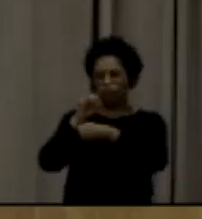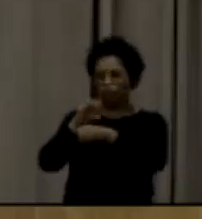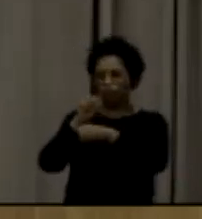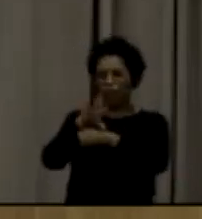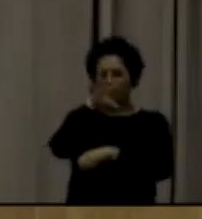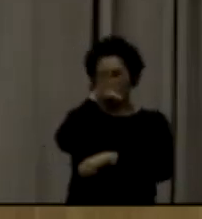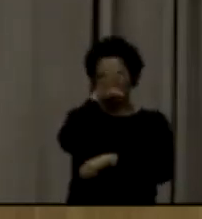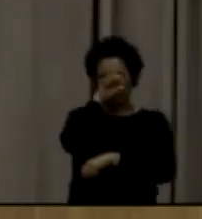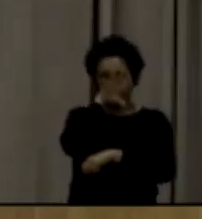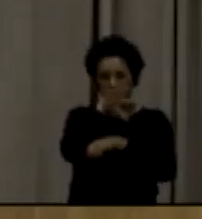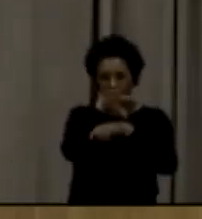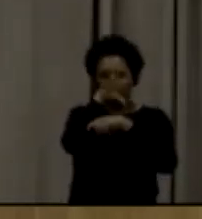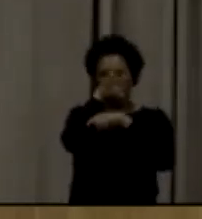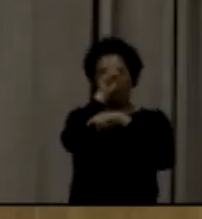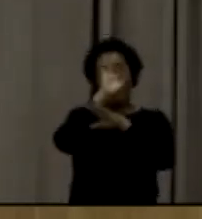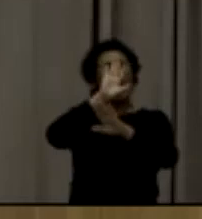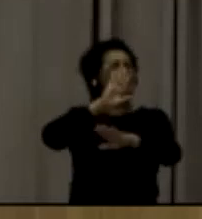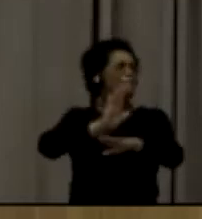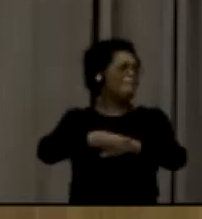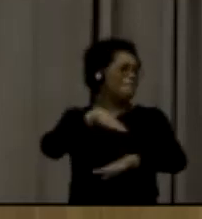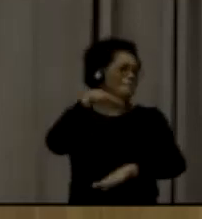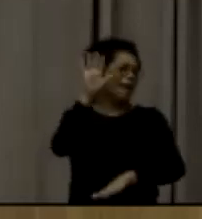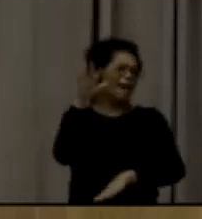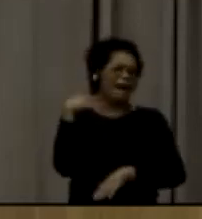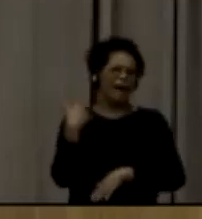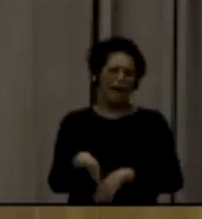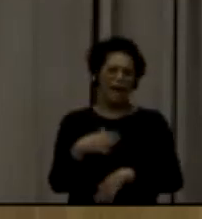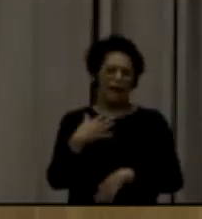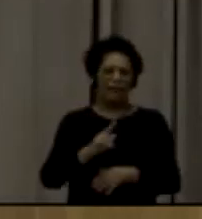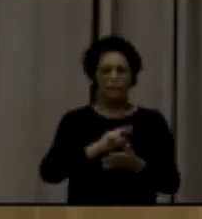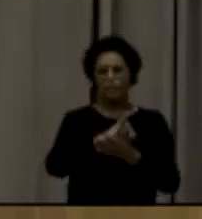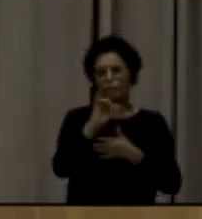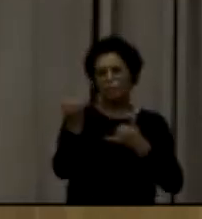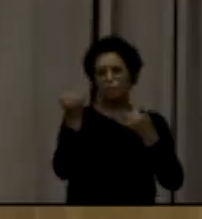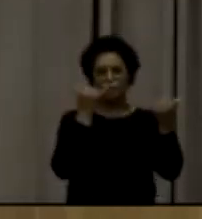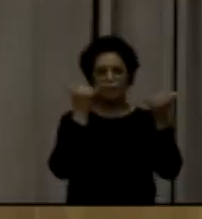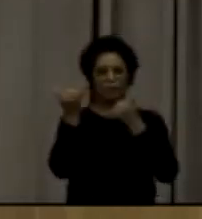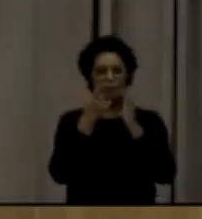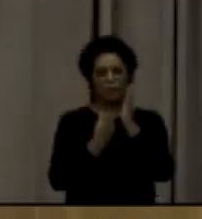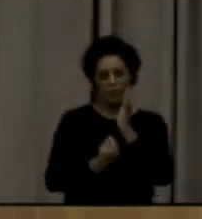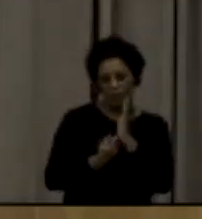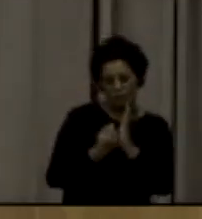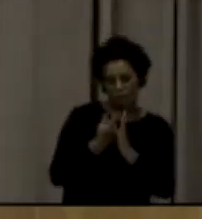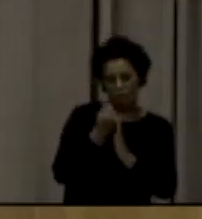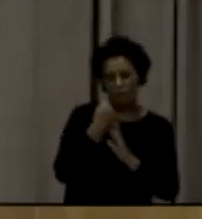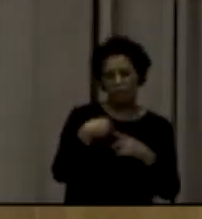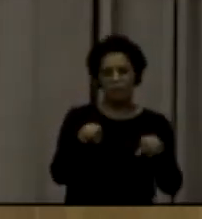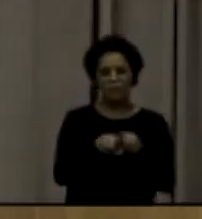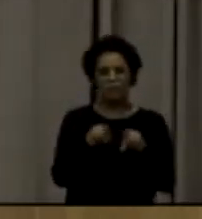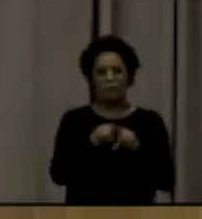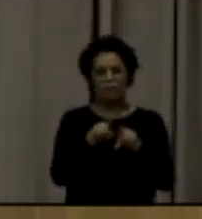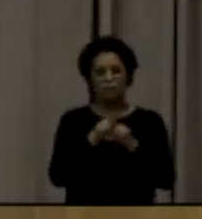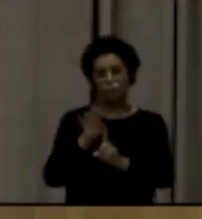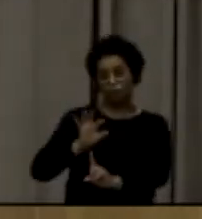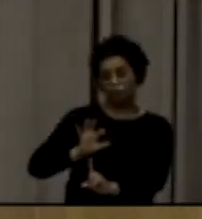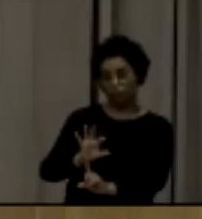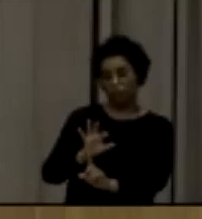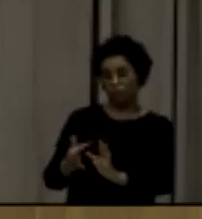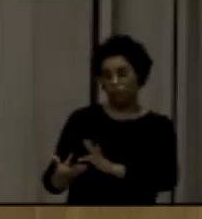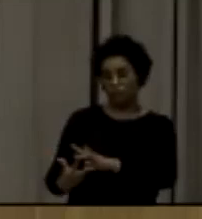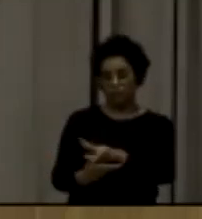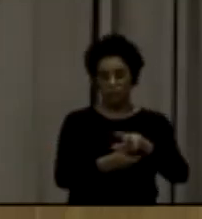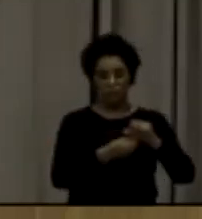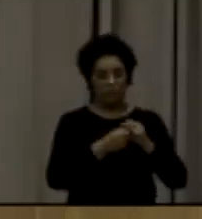respiratório, é muito mais, muito mais. E aí temos aí informações, capitalismos, relações de forças do mundo. E